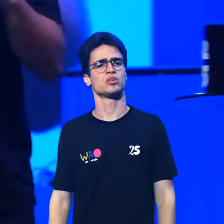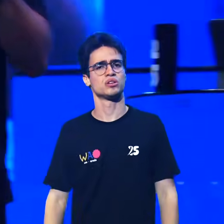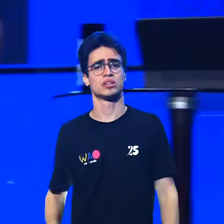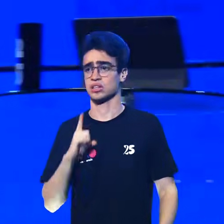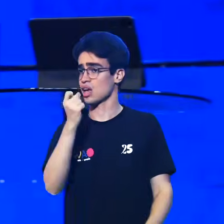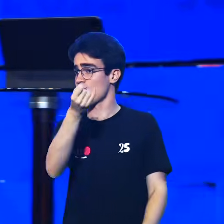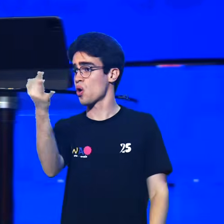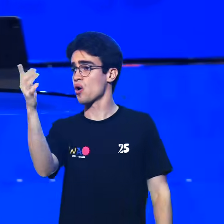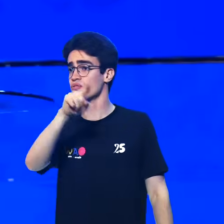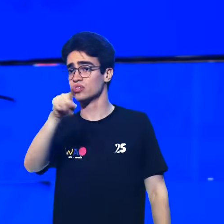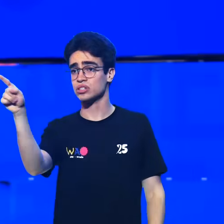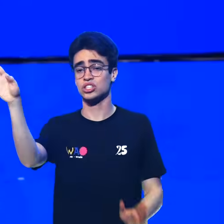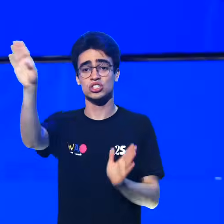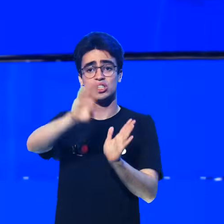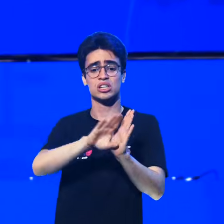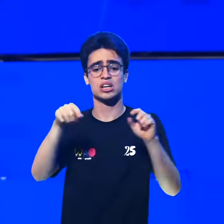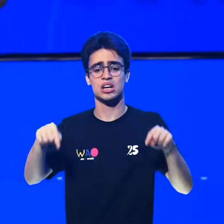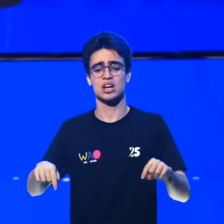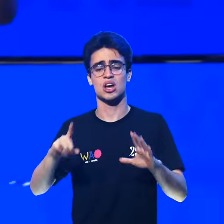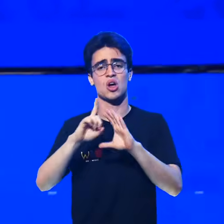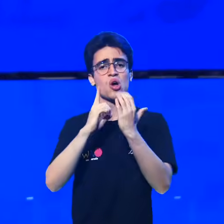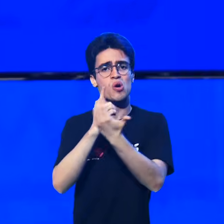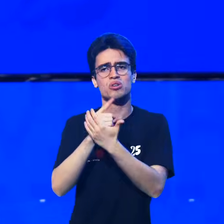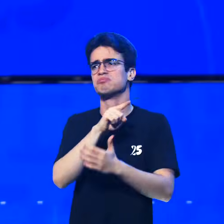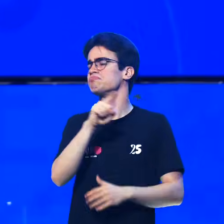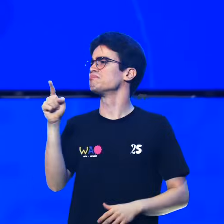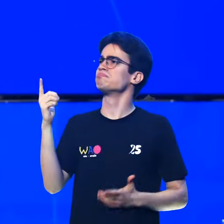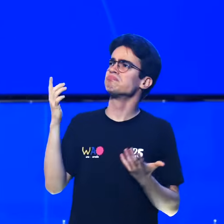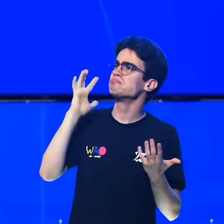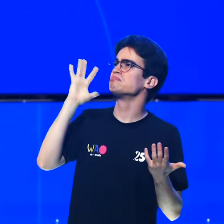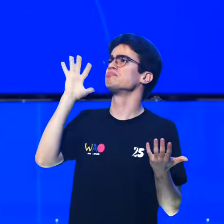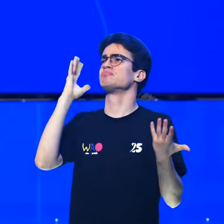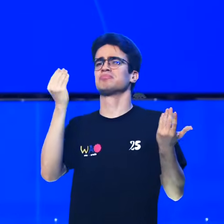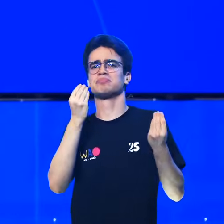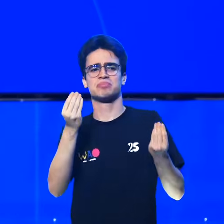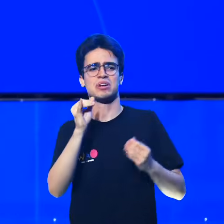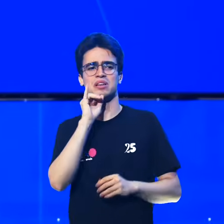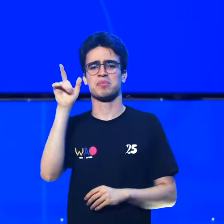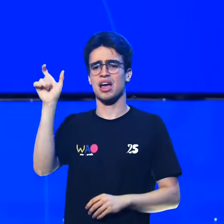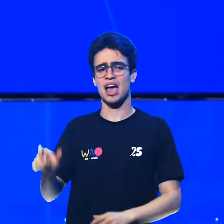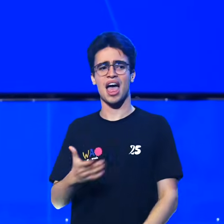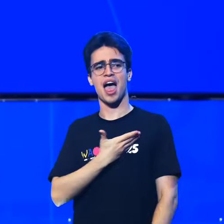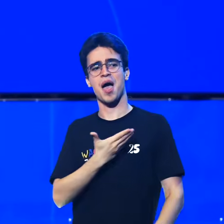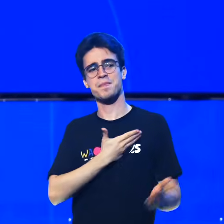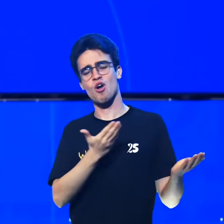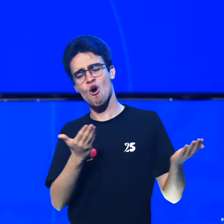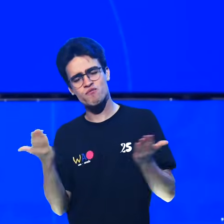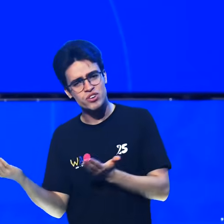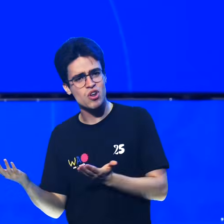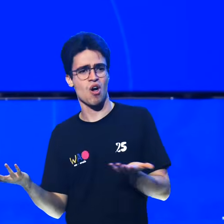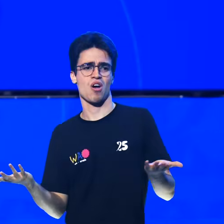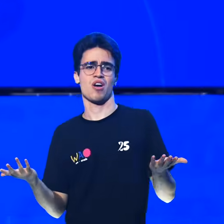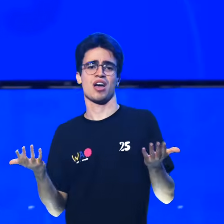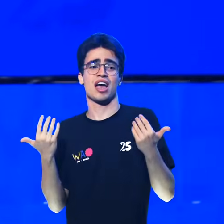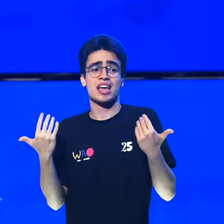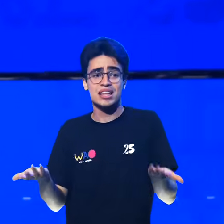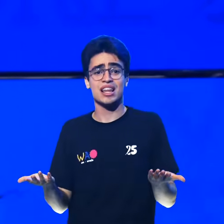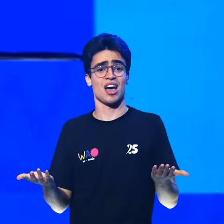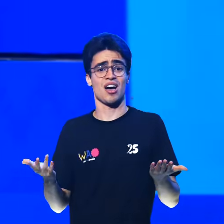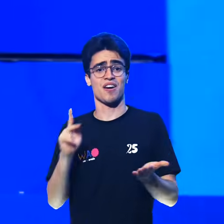de vocês vieram para esse culto despretensiosamente porque um amigo convidou, e